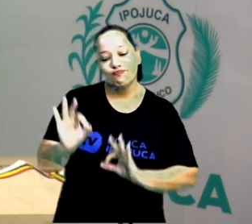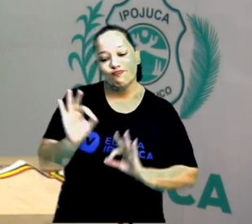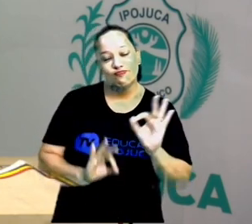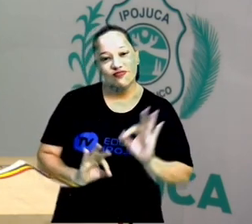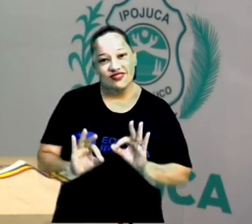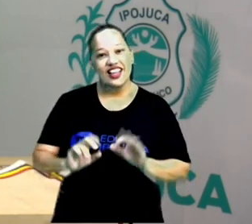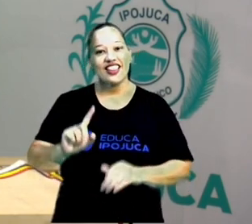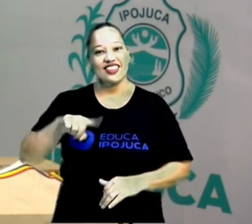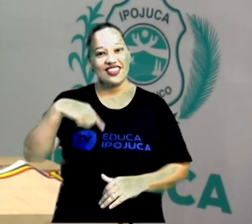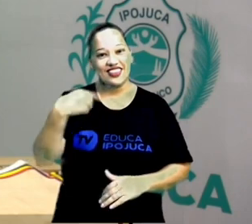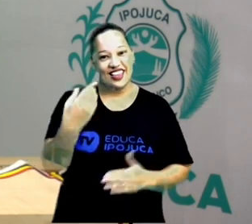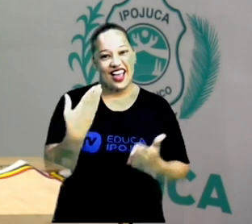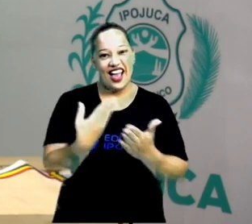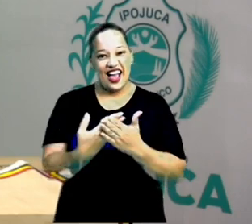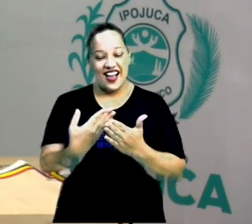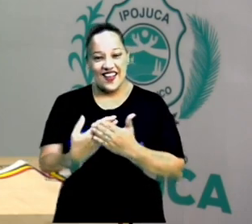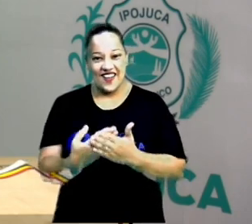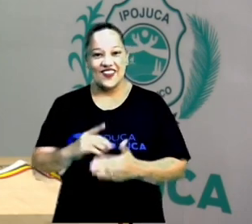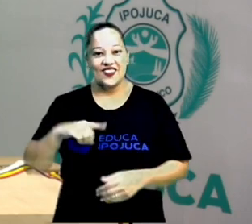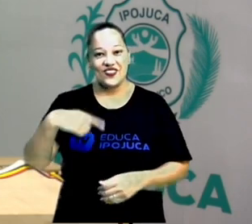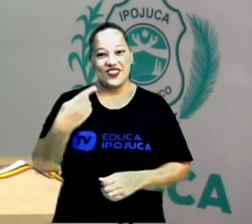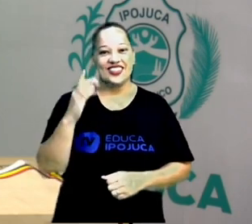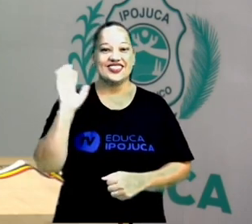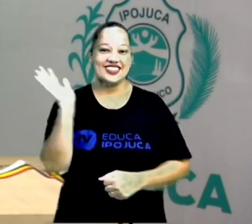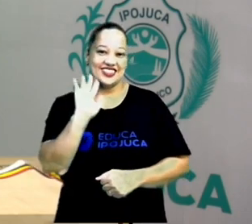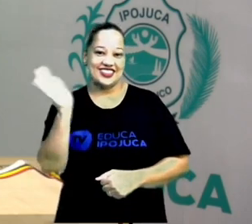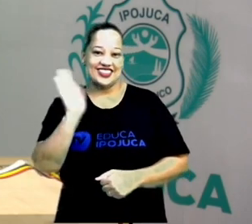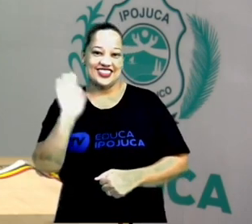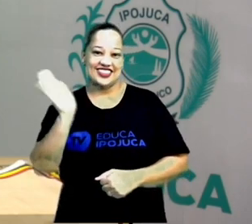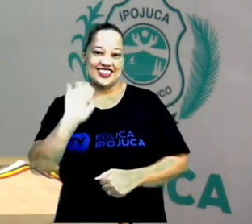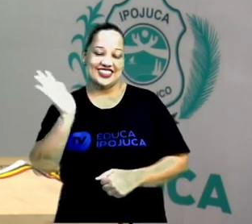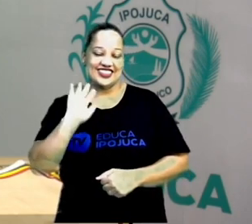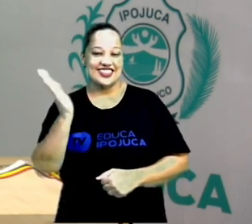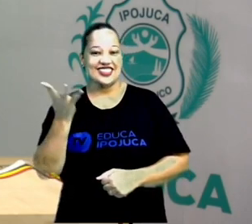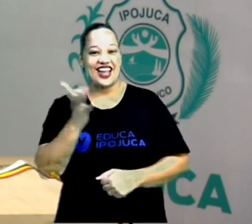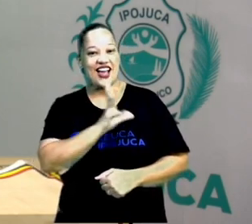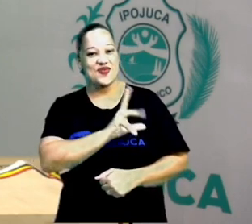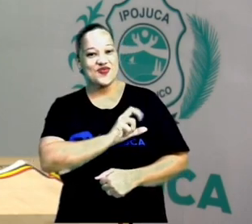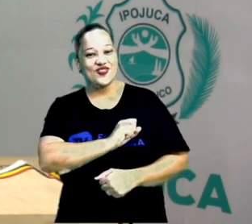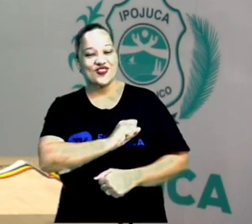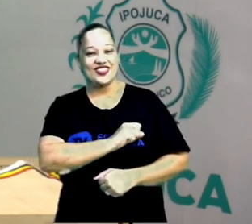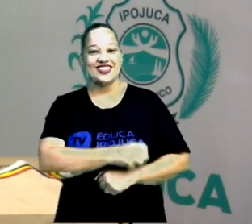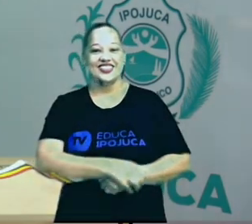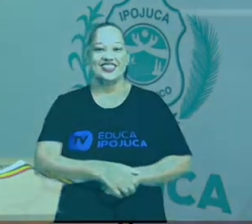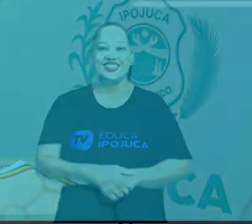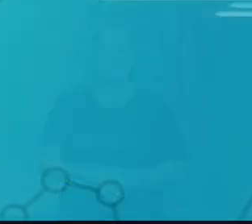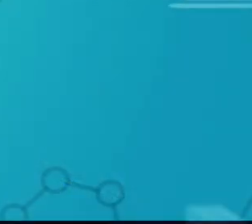a nossa próxima aula. Tchau, tchau, meus amores!